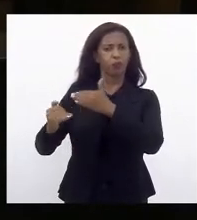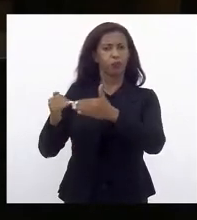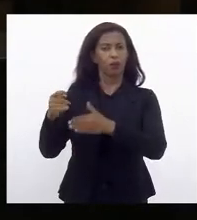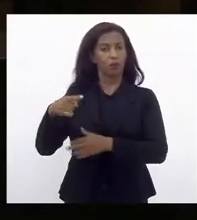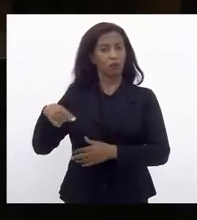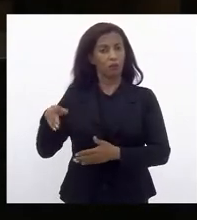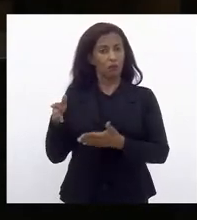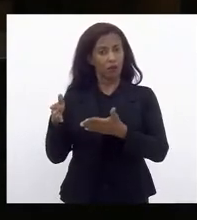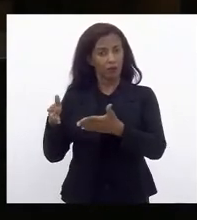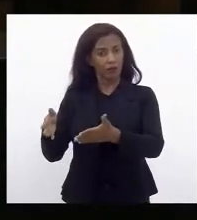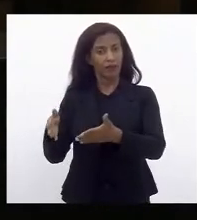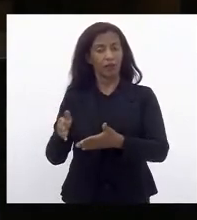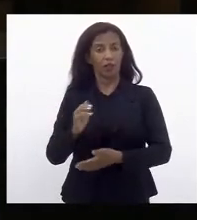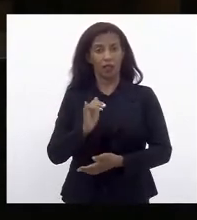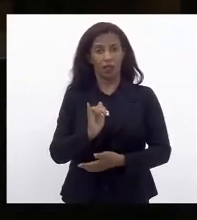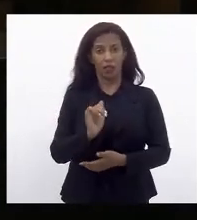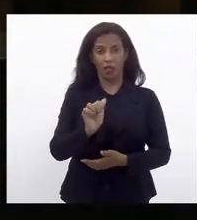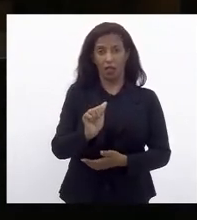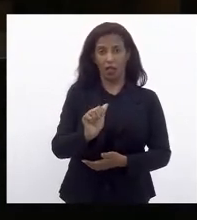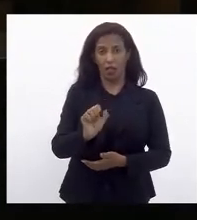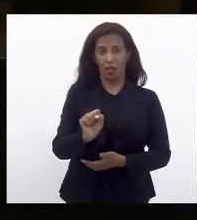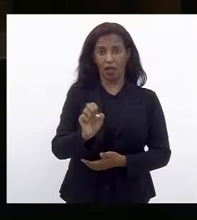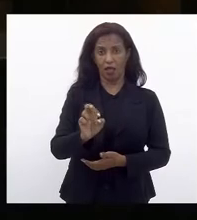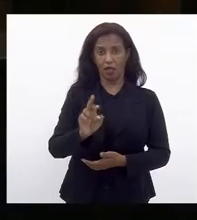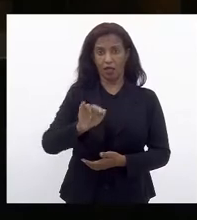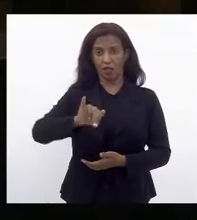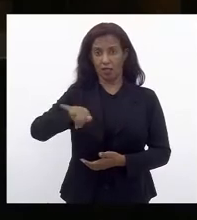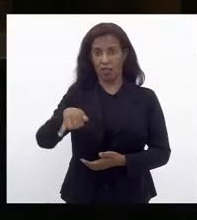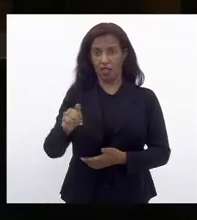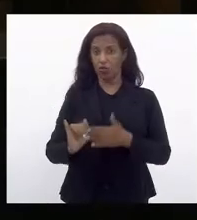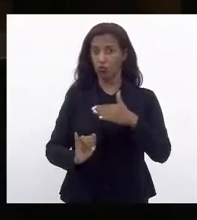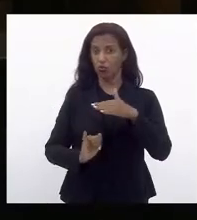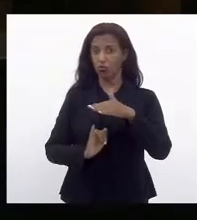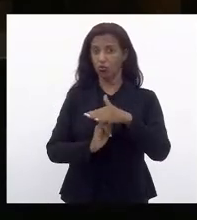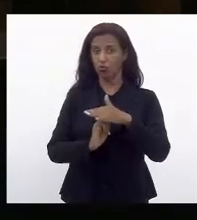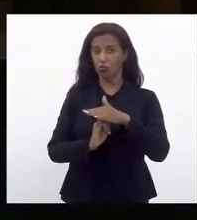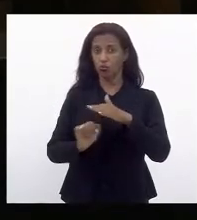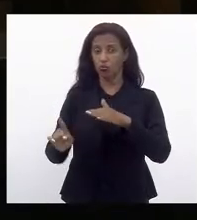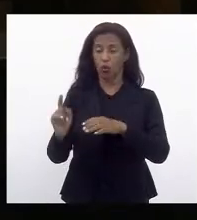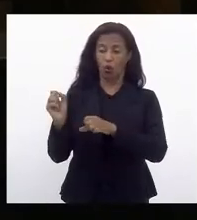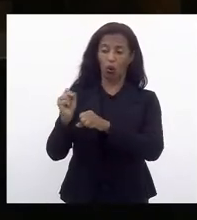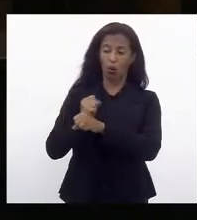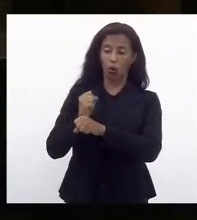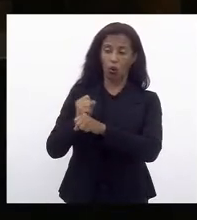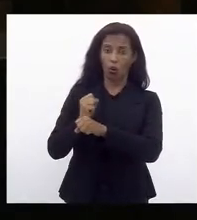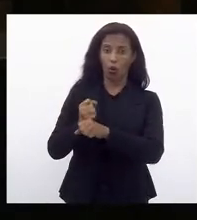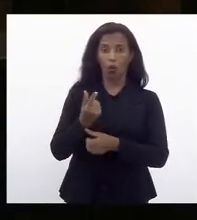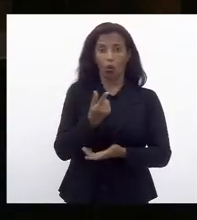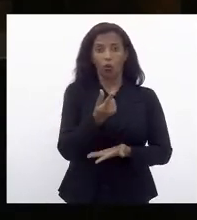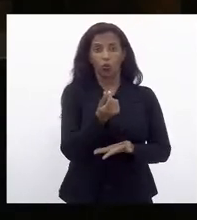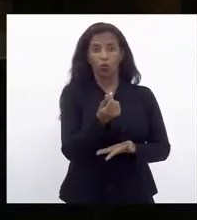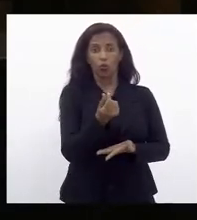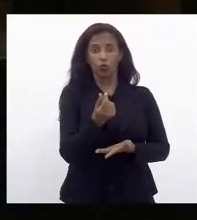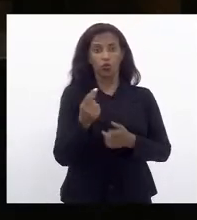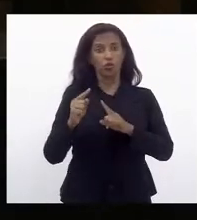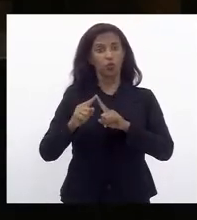Aquilo dali, o IASERJ, Instituto, foi construído com o dinheiro